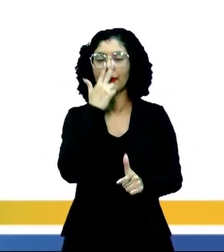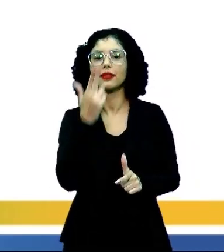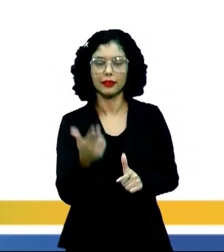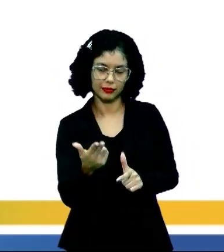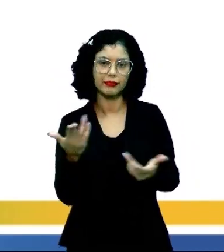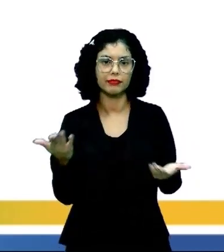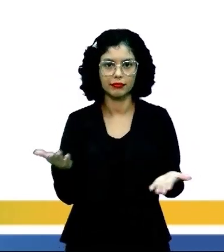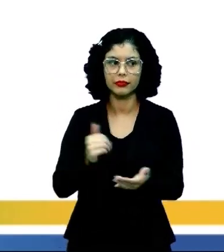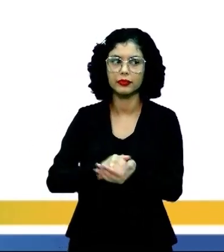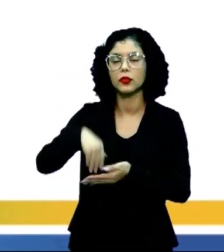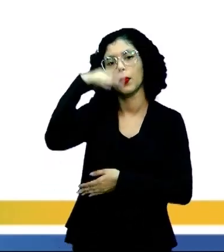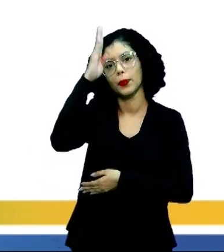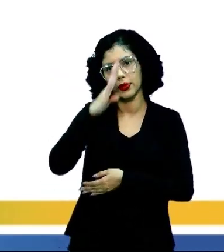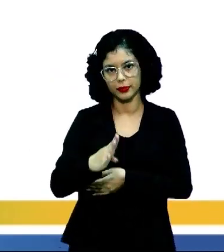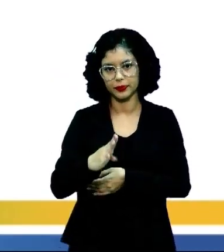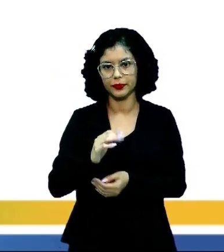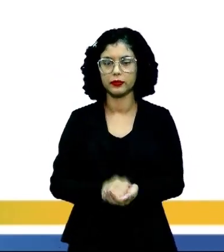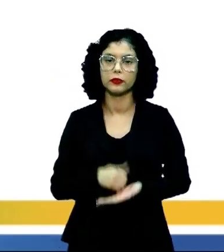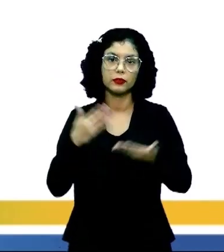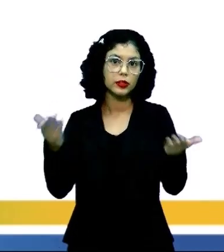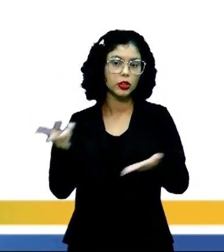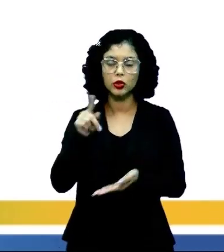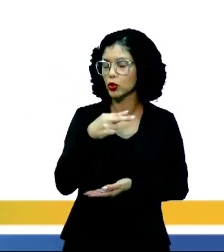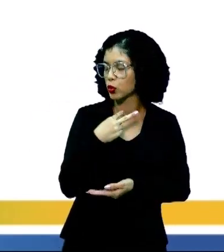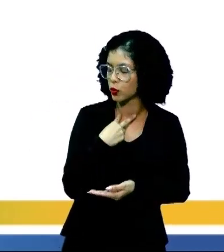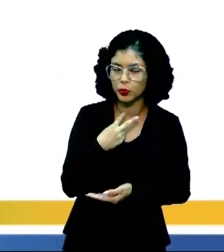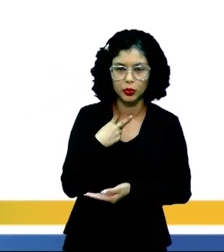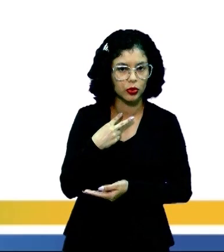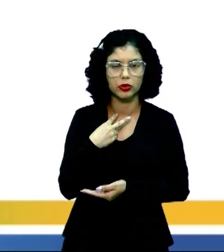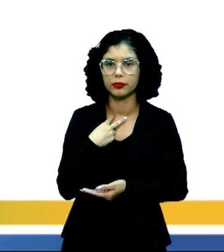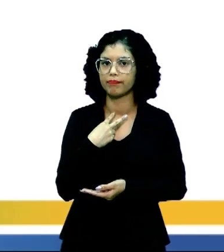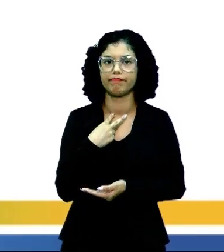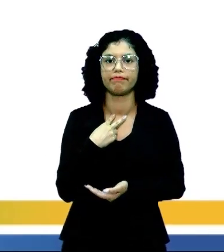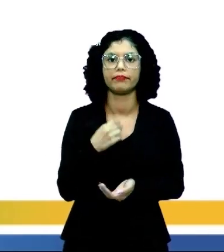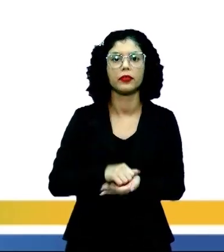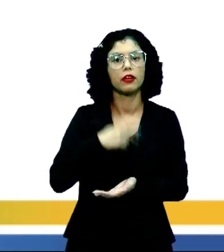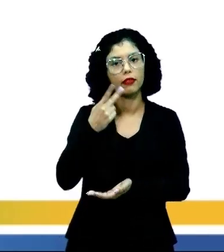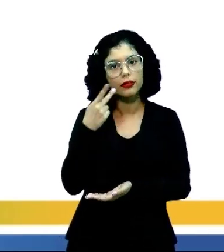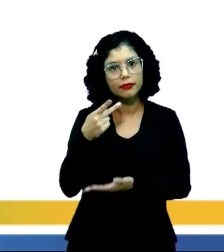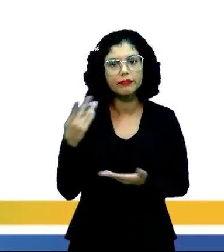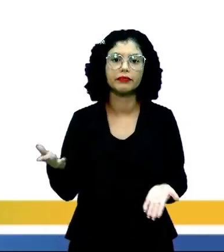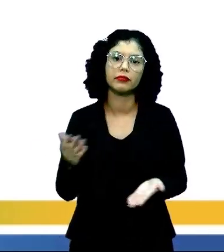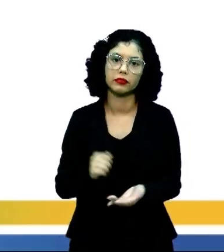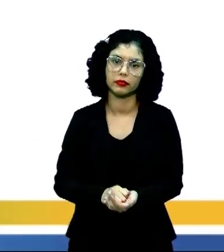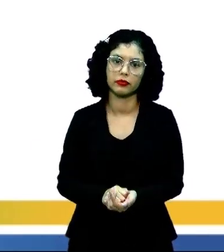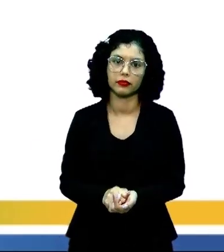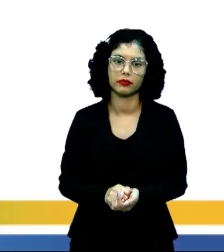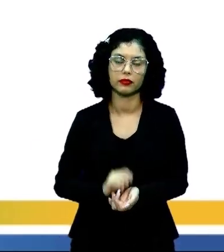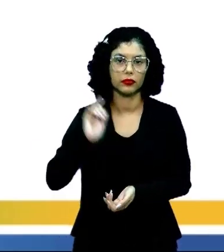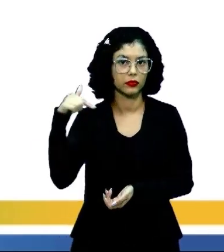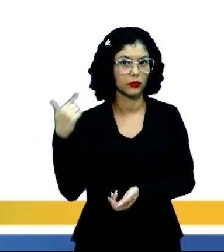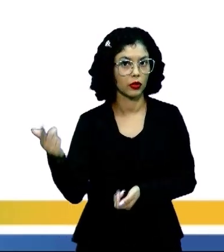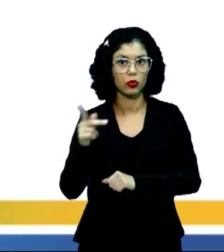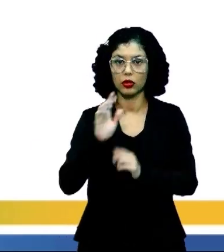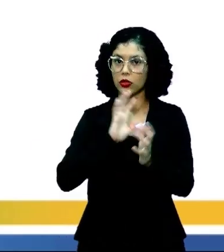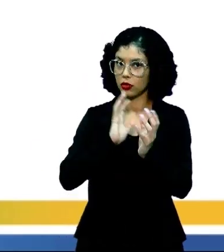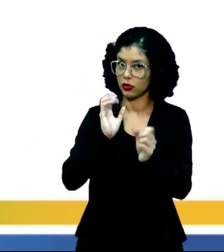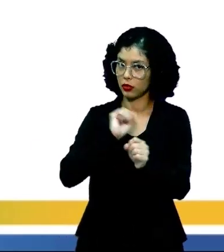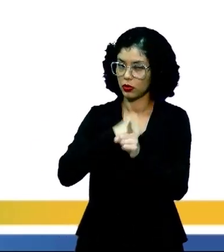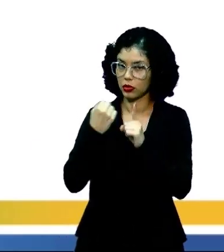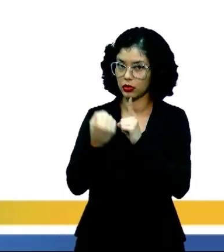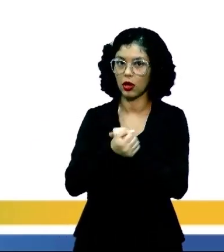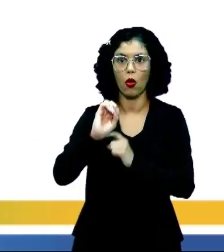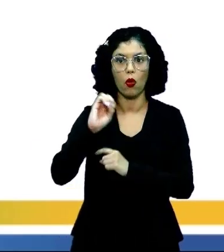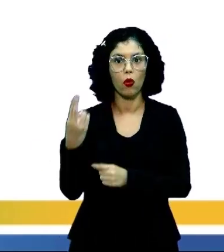lá, Brasil. Então você não poderia de forma alguma falar em outra sociedade